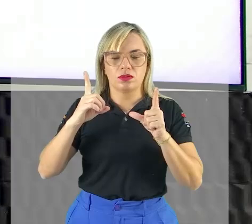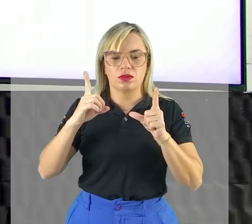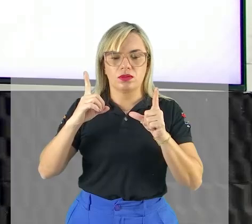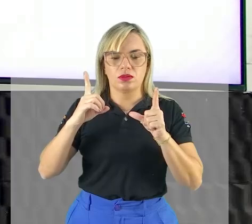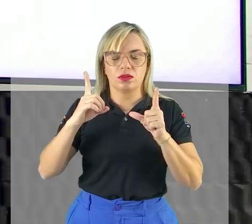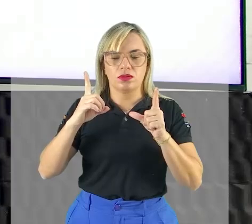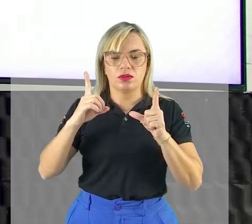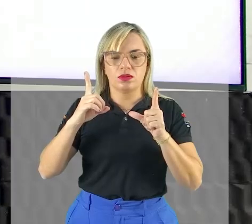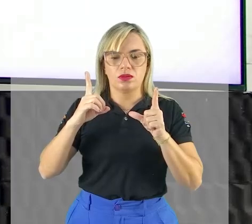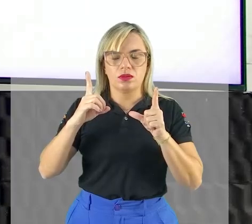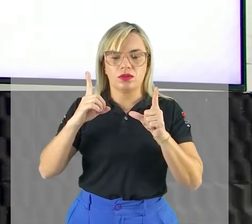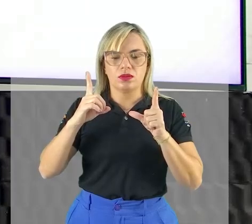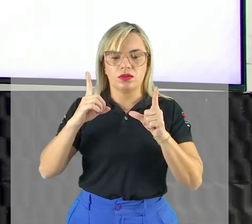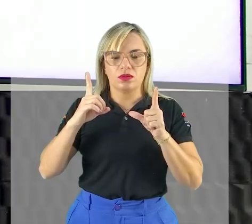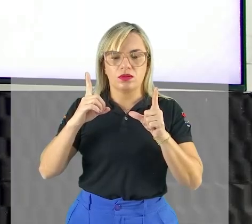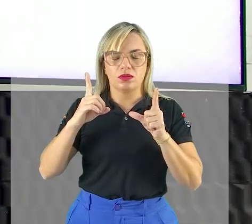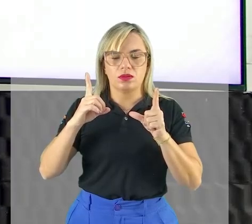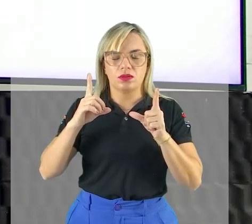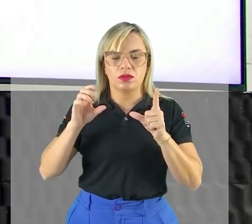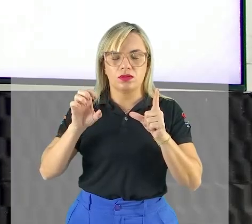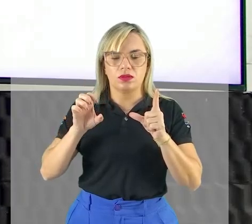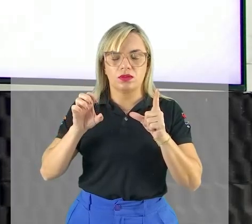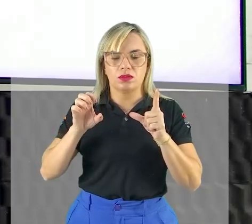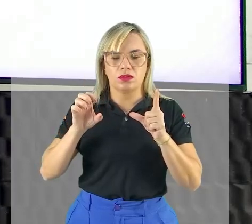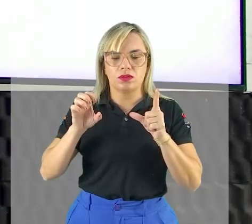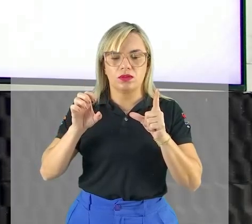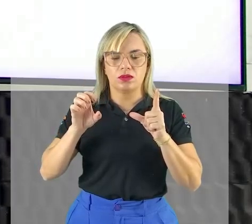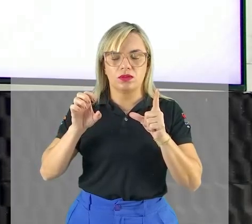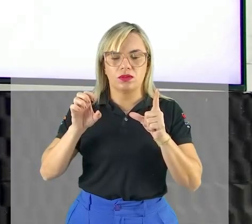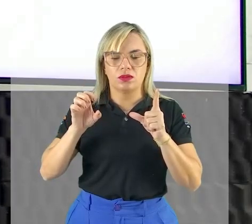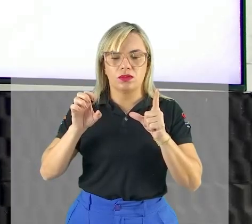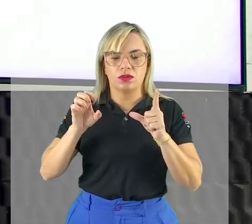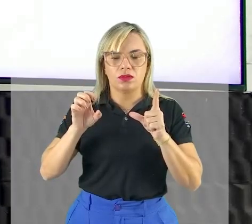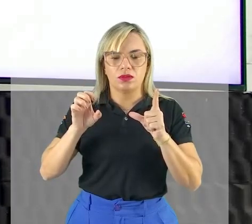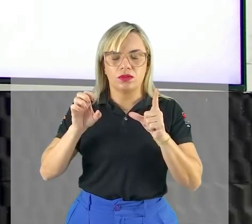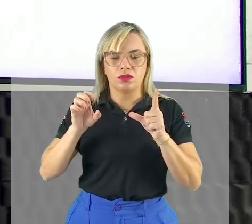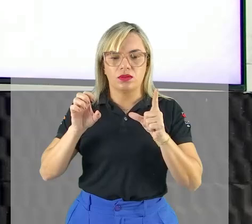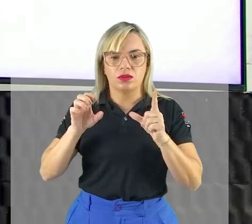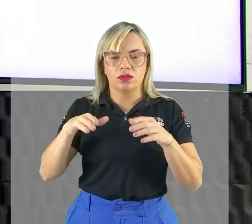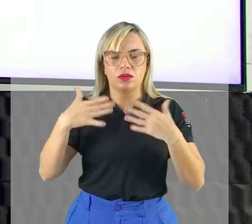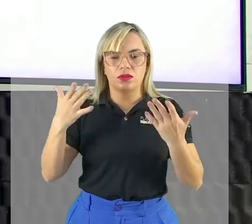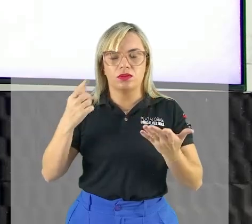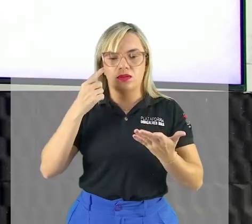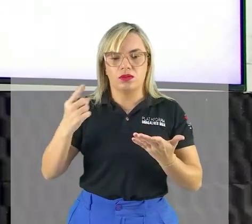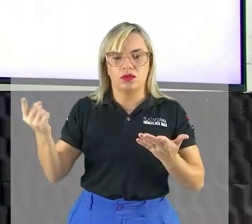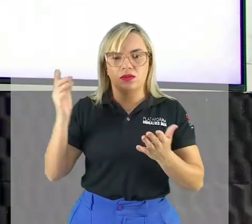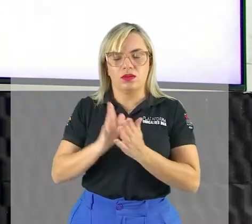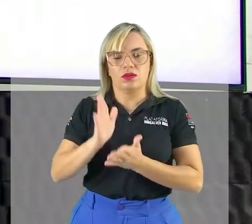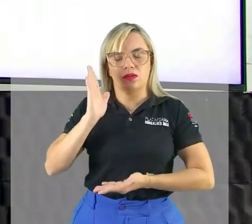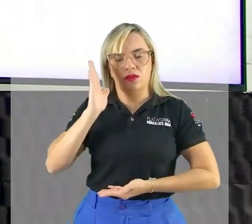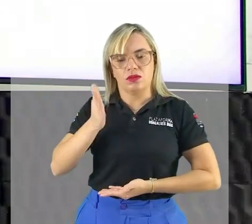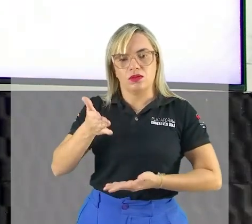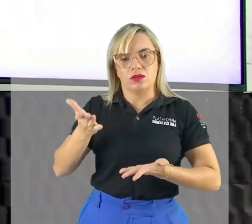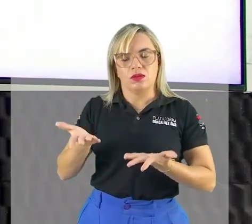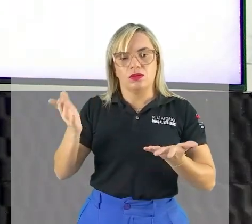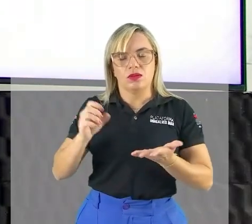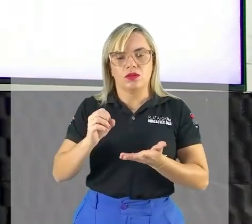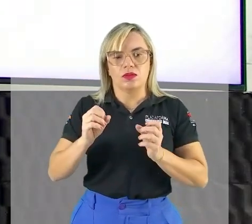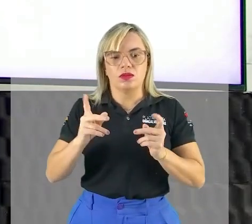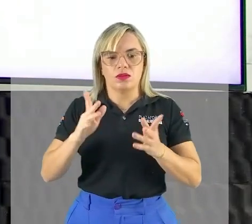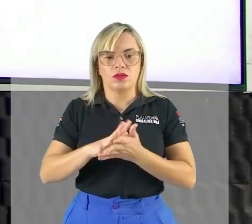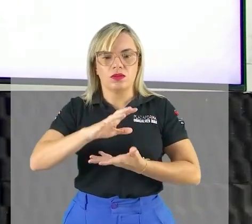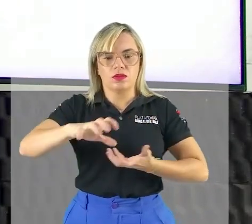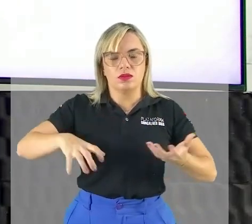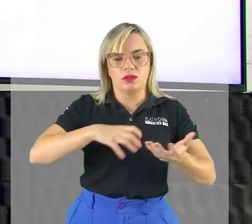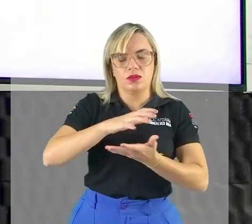a paridade do tratamento jurídico e a abolição dos partidos políticos na letra gente aqui é uma questão bem direta porque é a